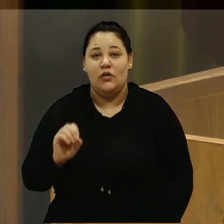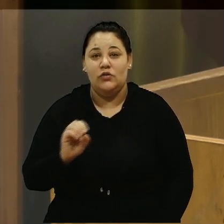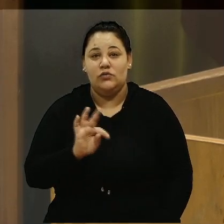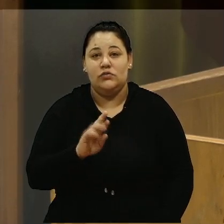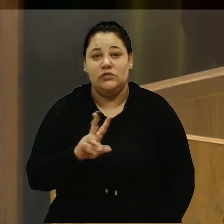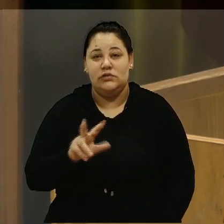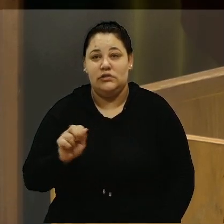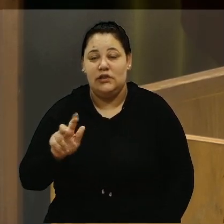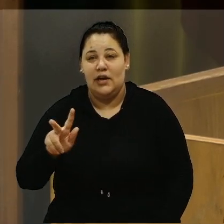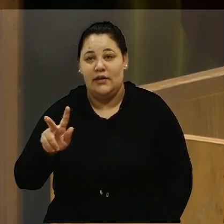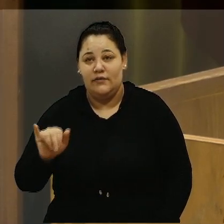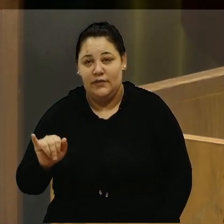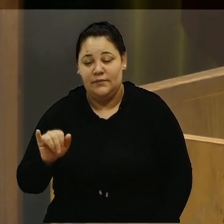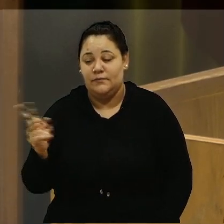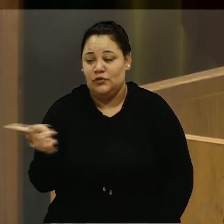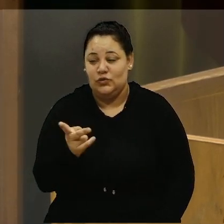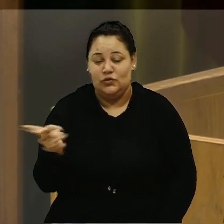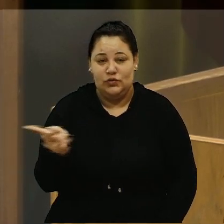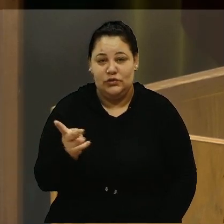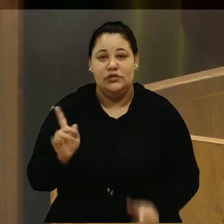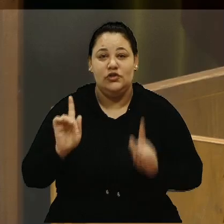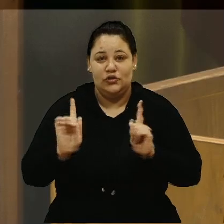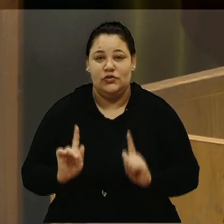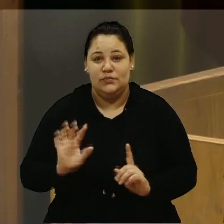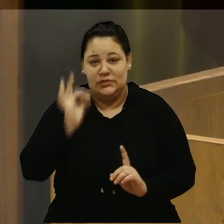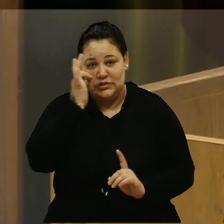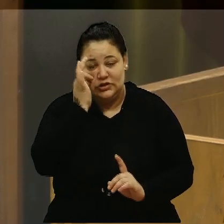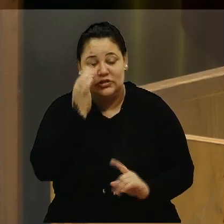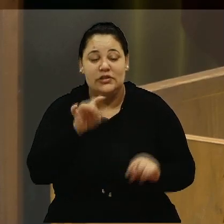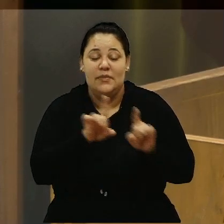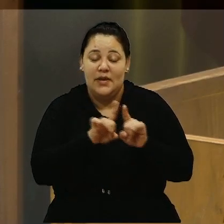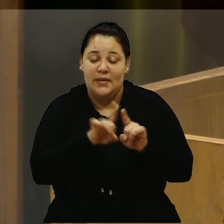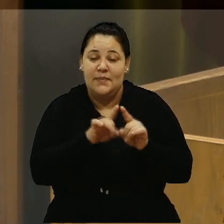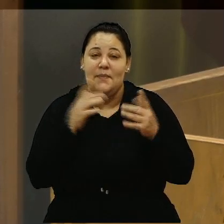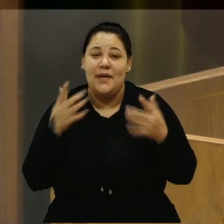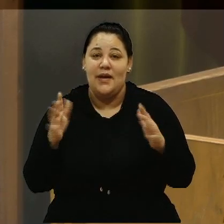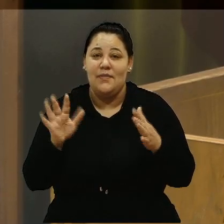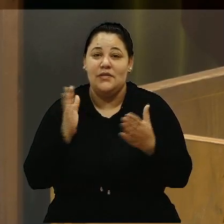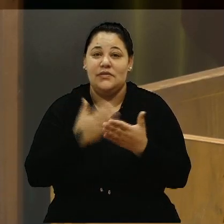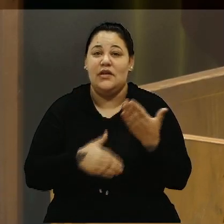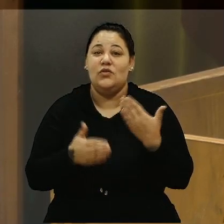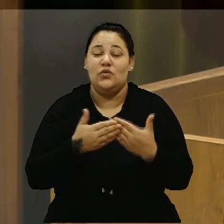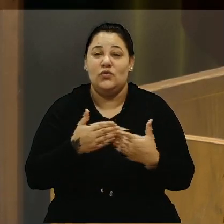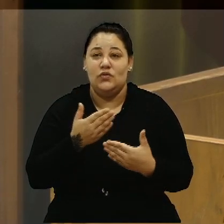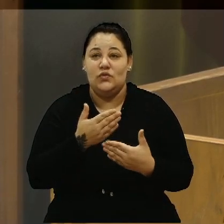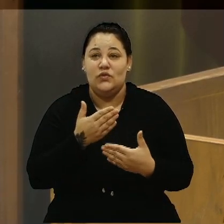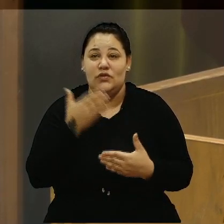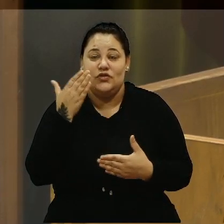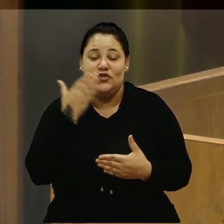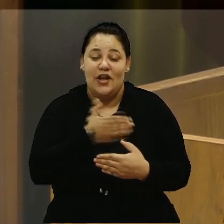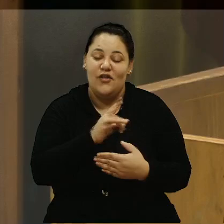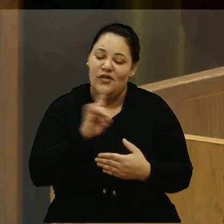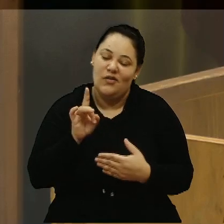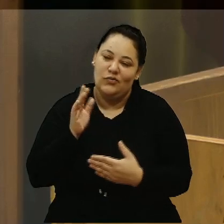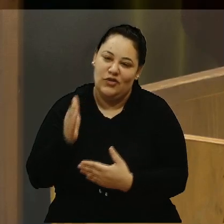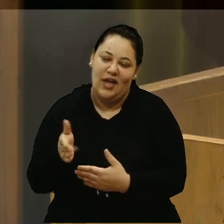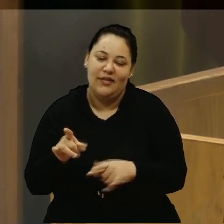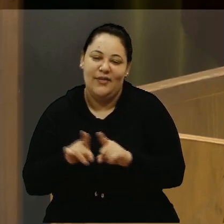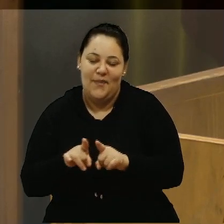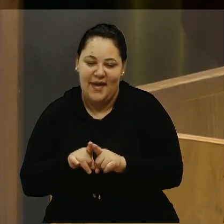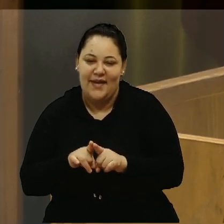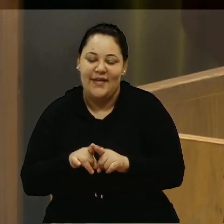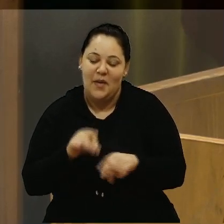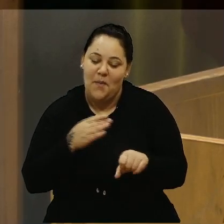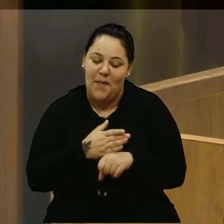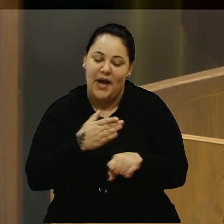Sérgio Grilo e ao senhor Eduardo Avervanin e parabéns a todos aqueles diretores, diretos ou indiretos, que fazem parte